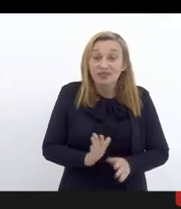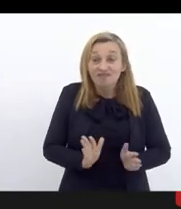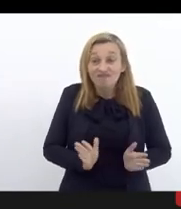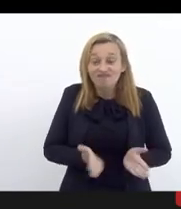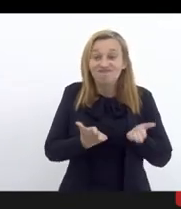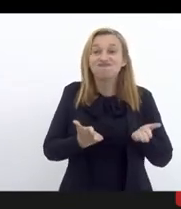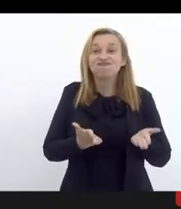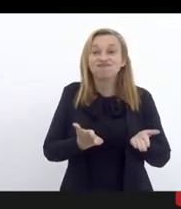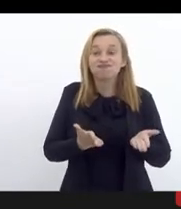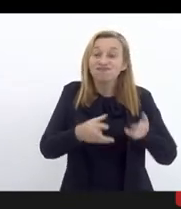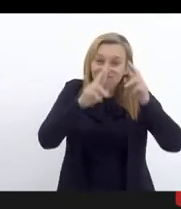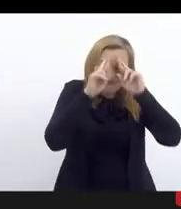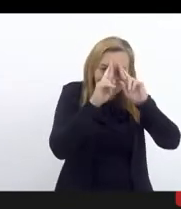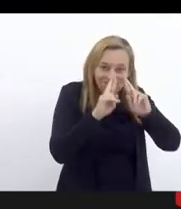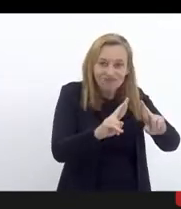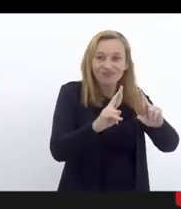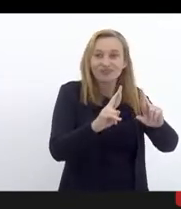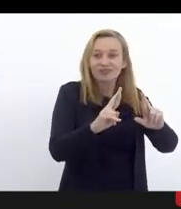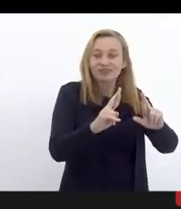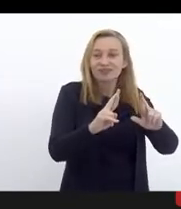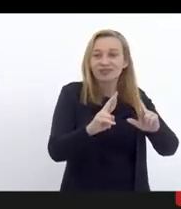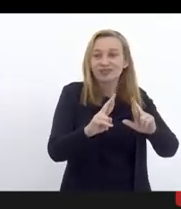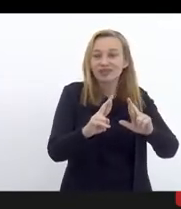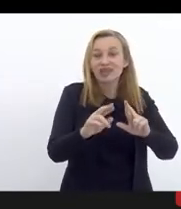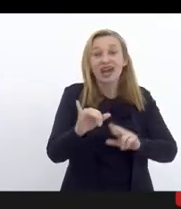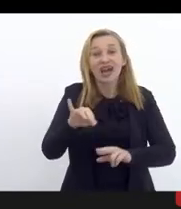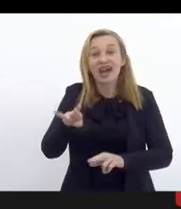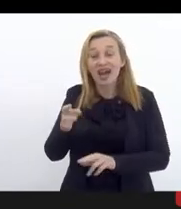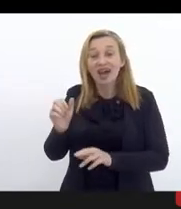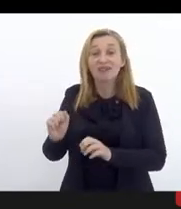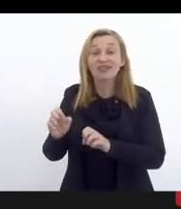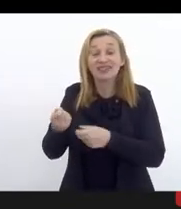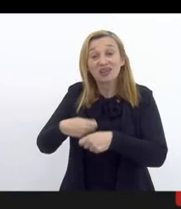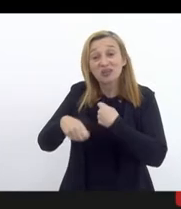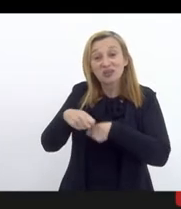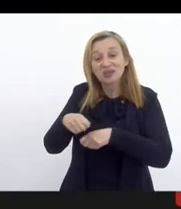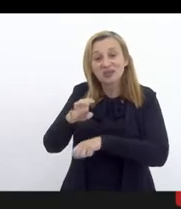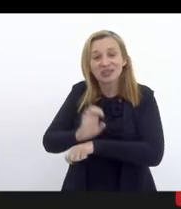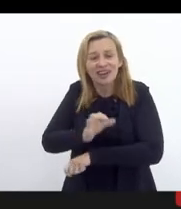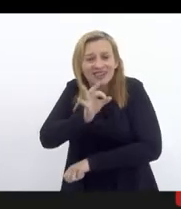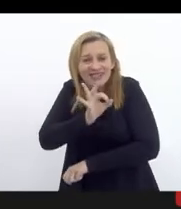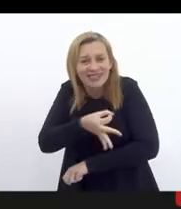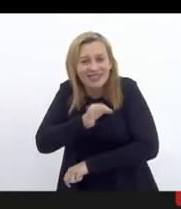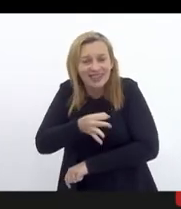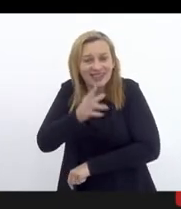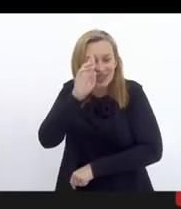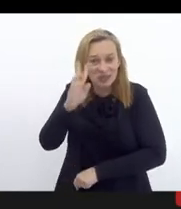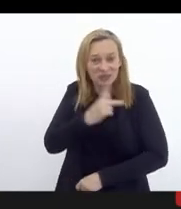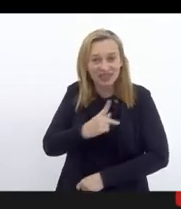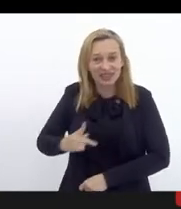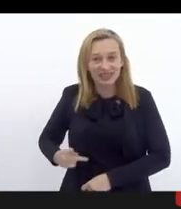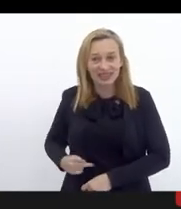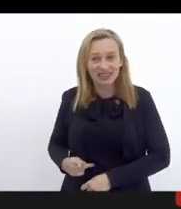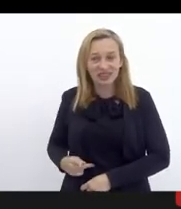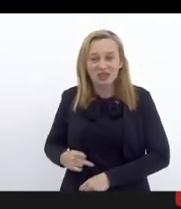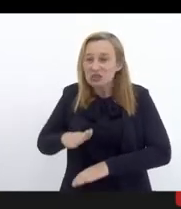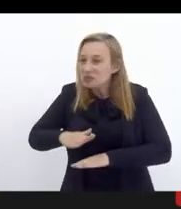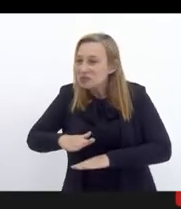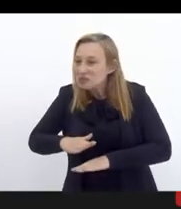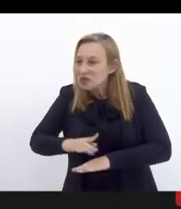incentivando e respeitando o agronegócio do Estado. E tenha certeza, presidente, quando